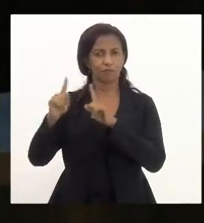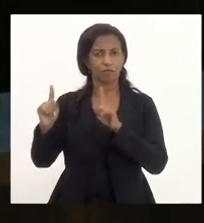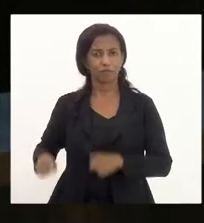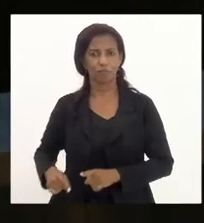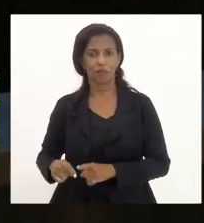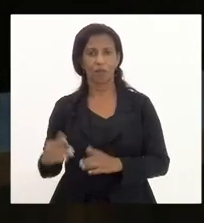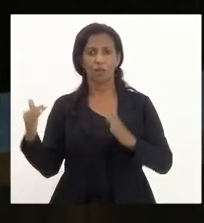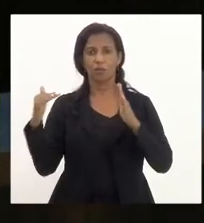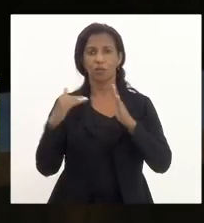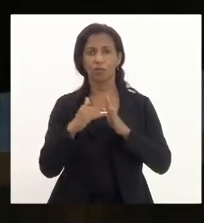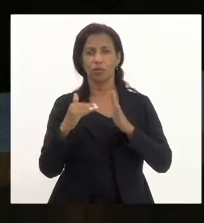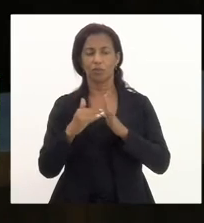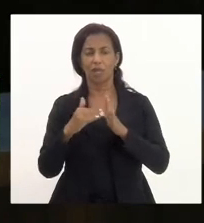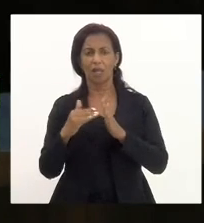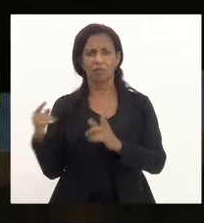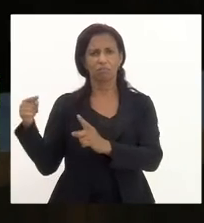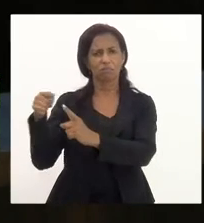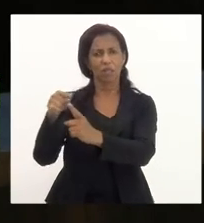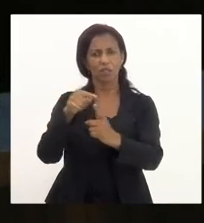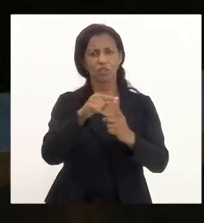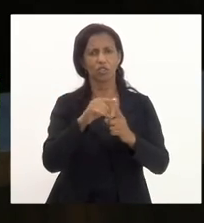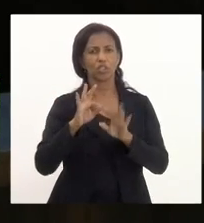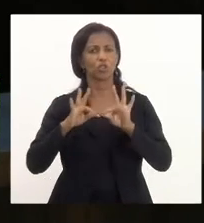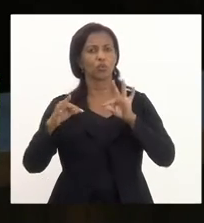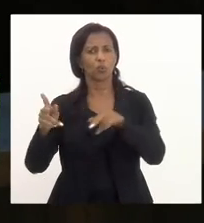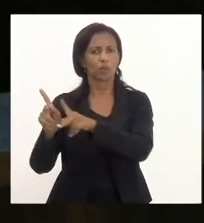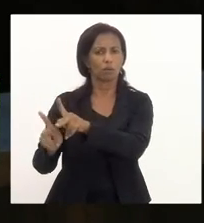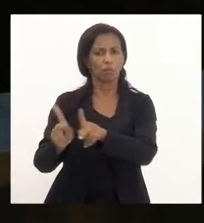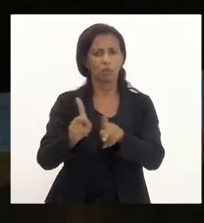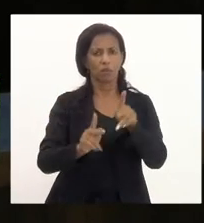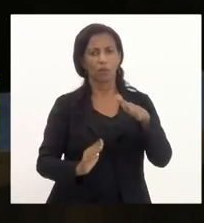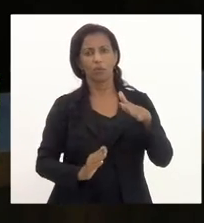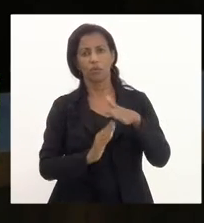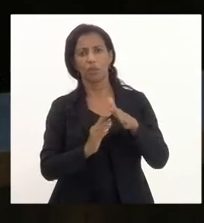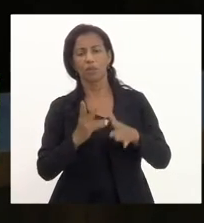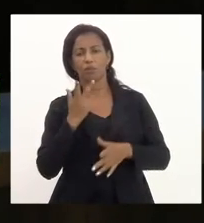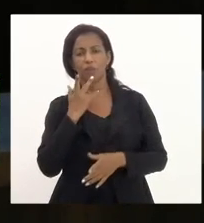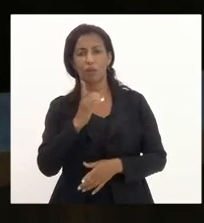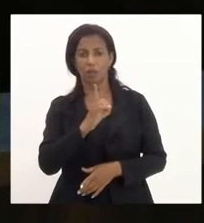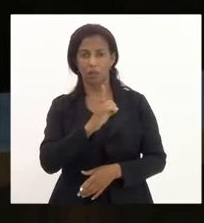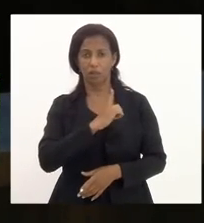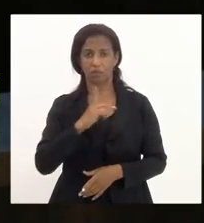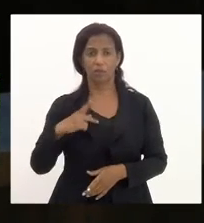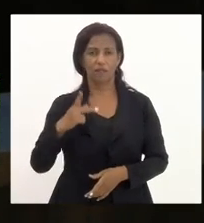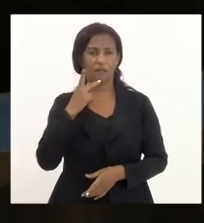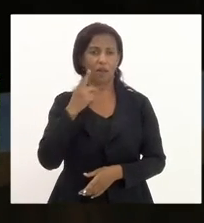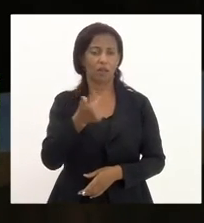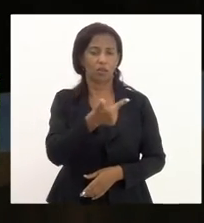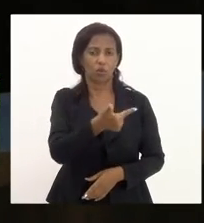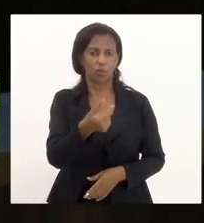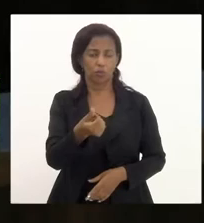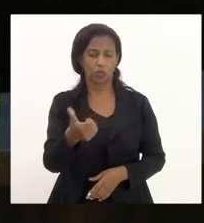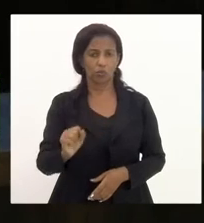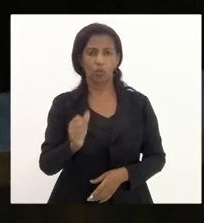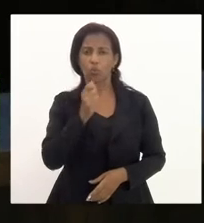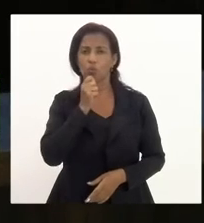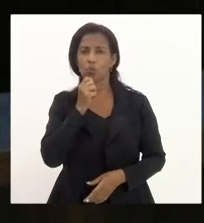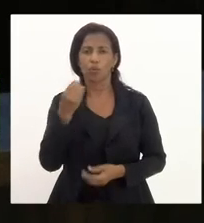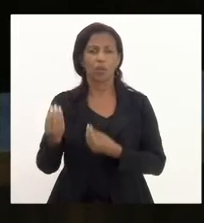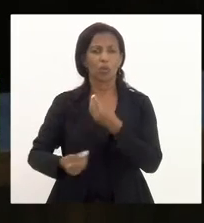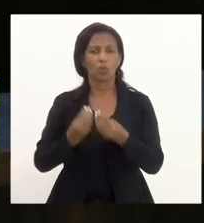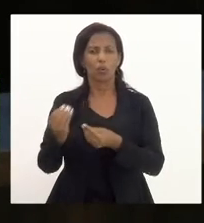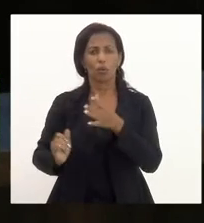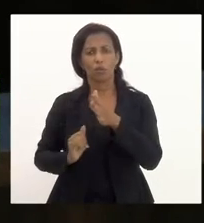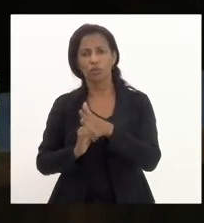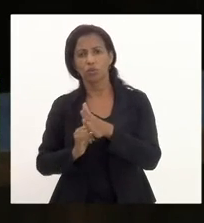teto de gastos atingir toda a população Porque se o teto de gasto fala em razão da Defensoria por em 2018 não tem como